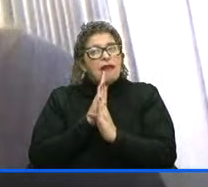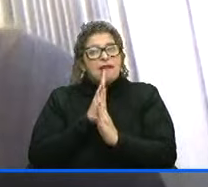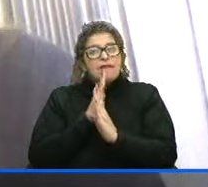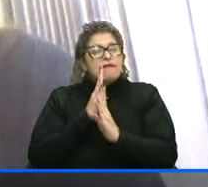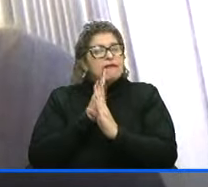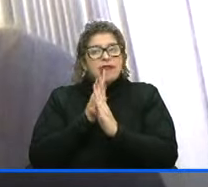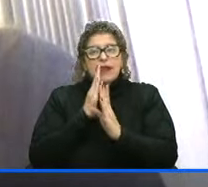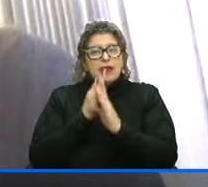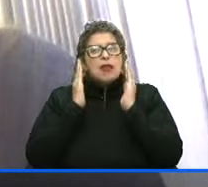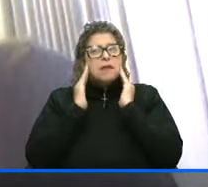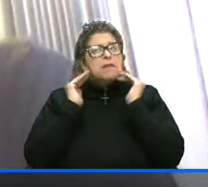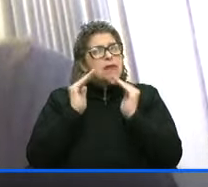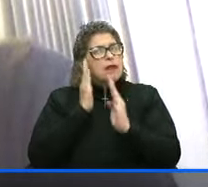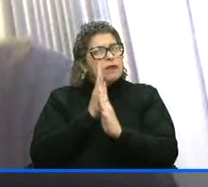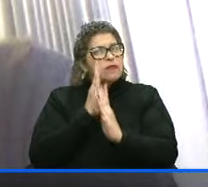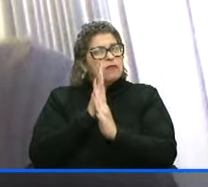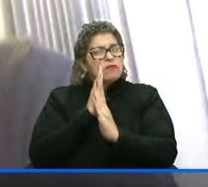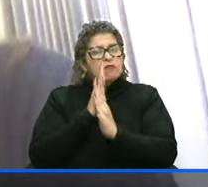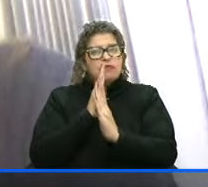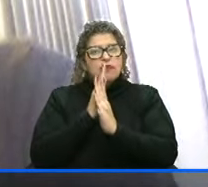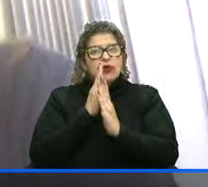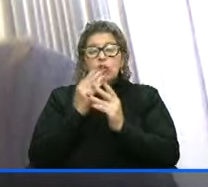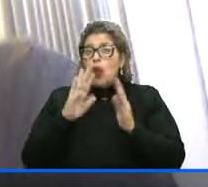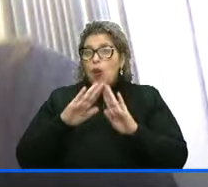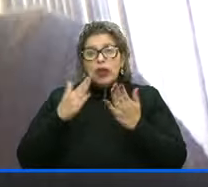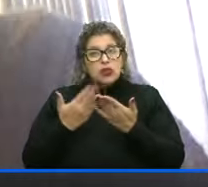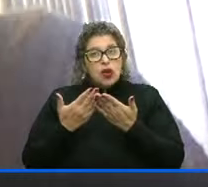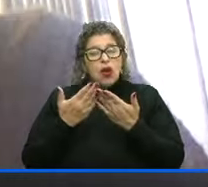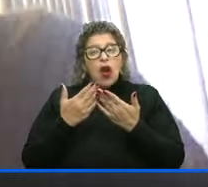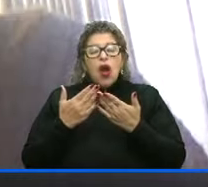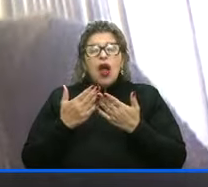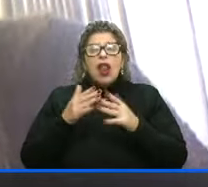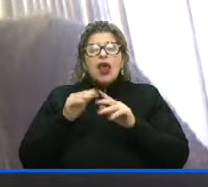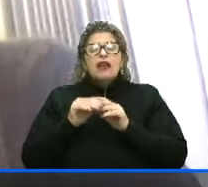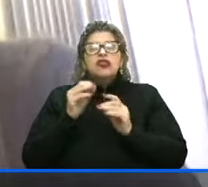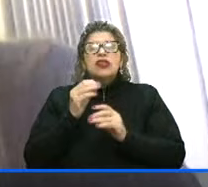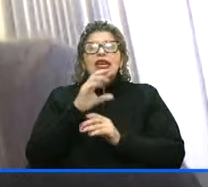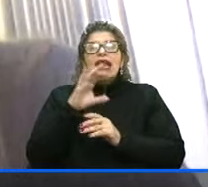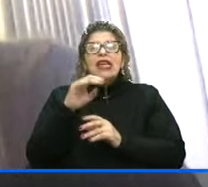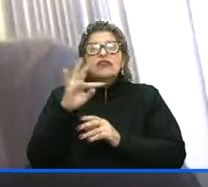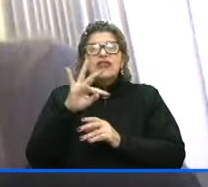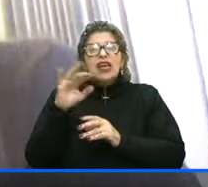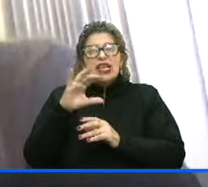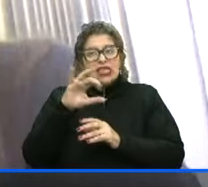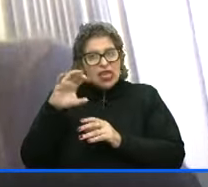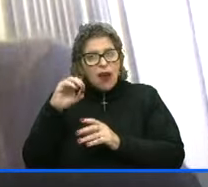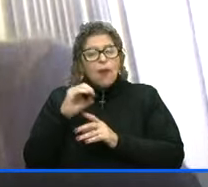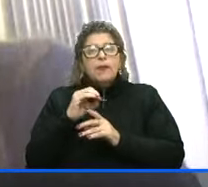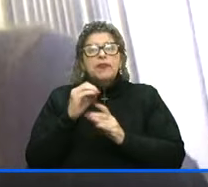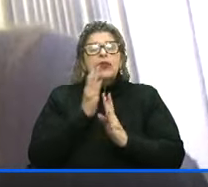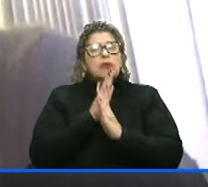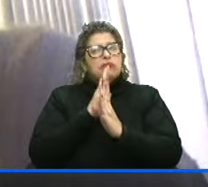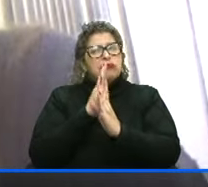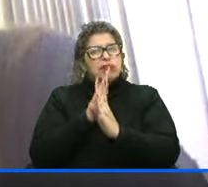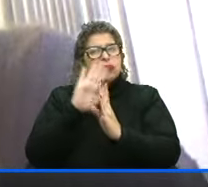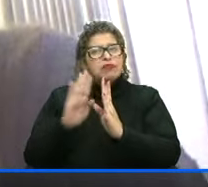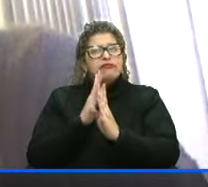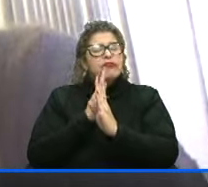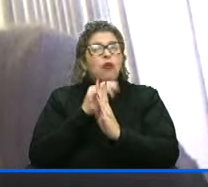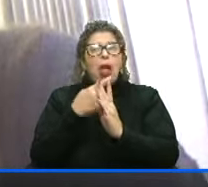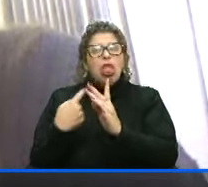segue ela, assim como as escolas seguem as suas filas de classificação. Quando a fila de classificação ela é totalmente atendida,